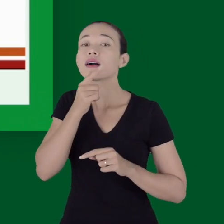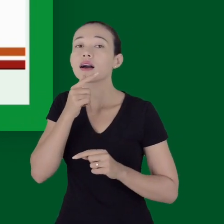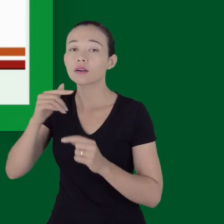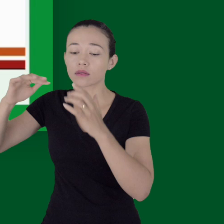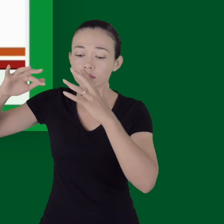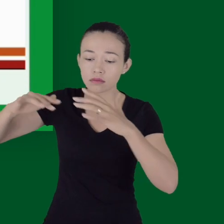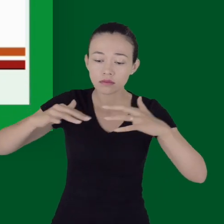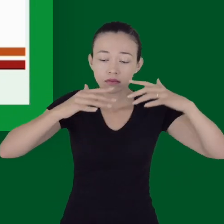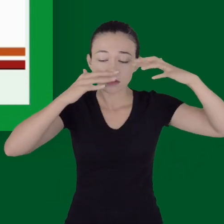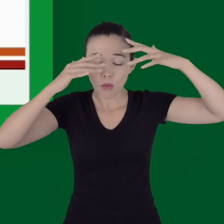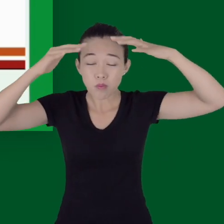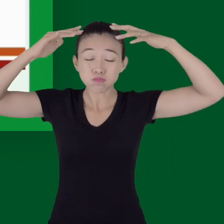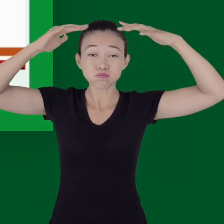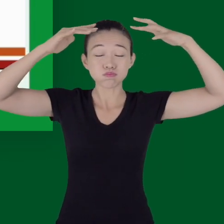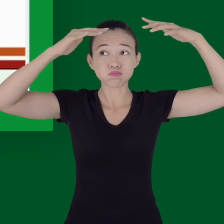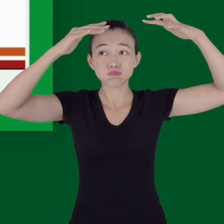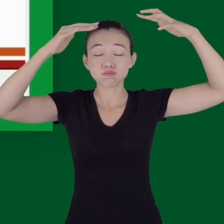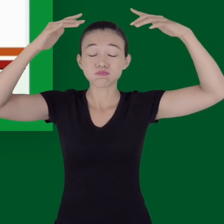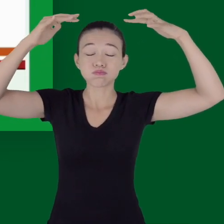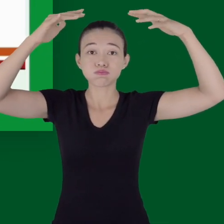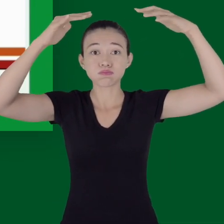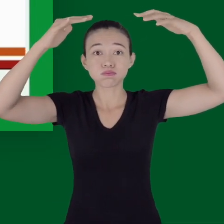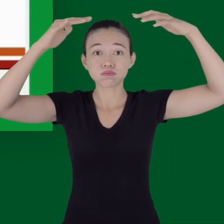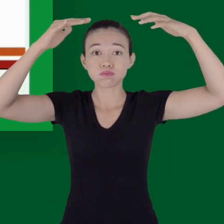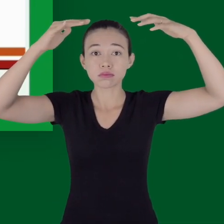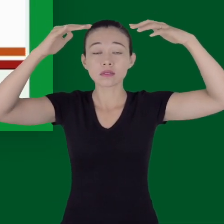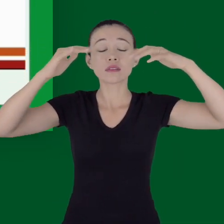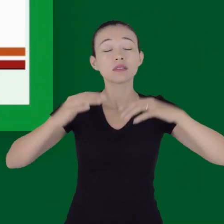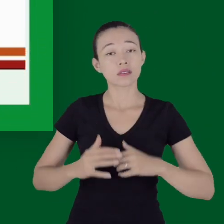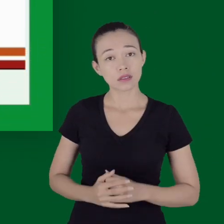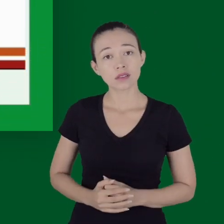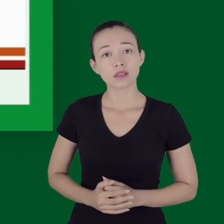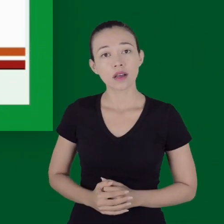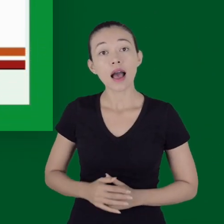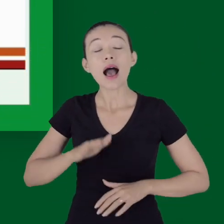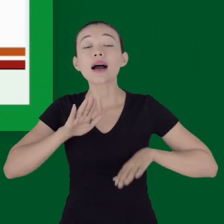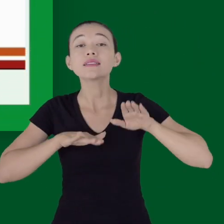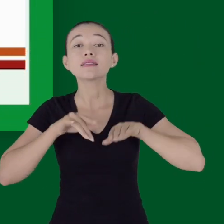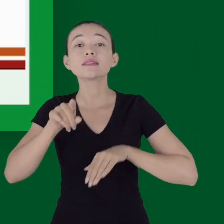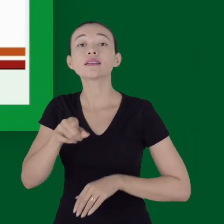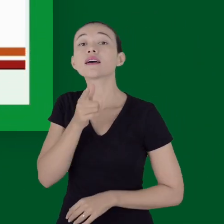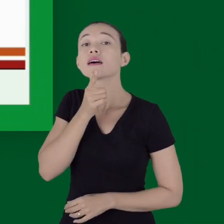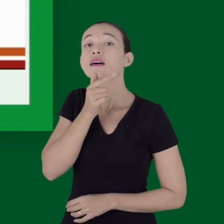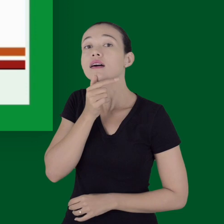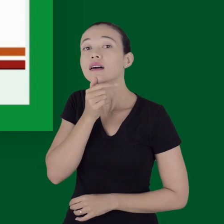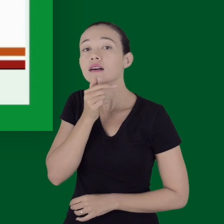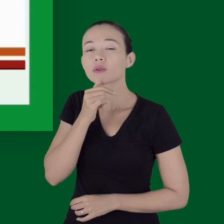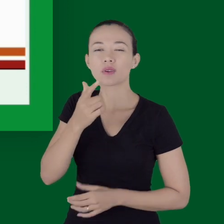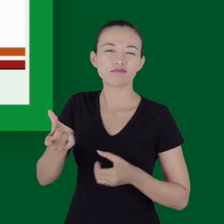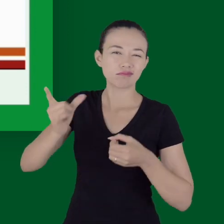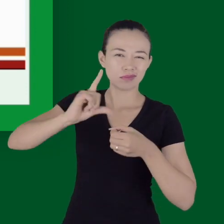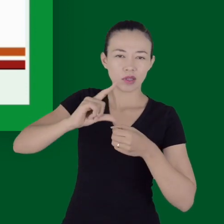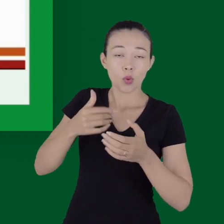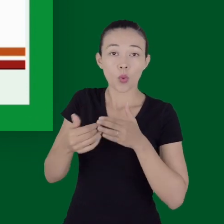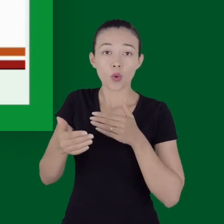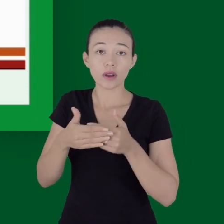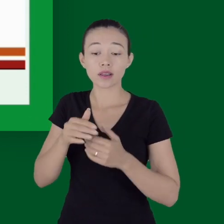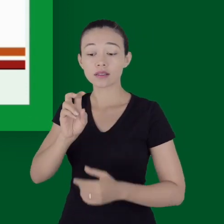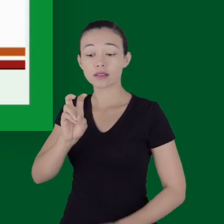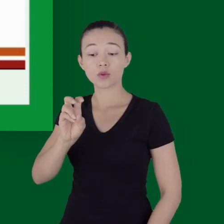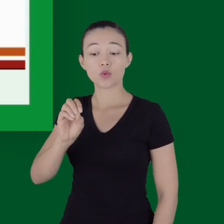que a vítima permanece submersa na água. E é importante lembrar que, às vezes, 50 ml já é suficiente,